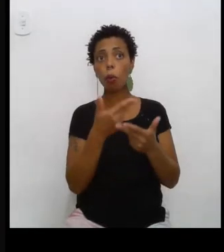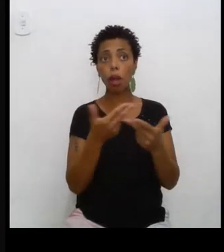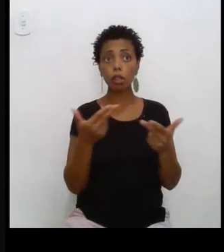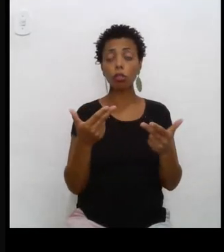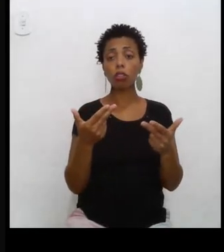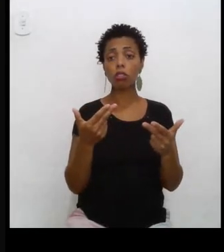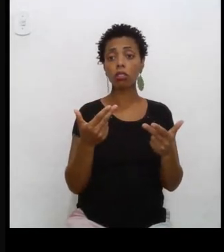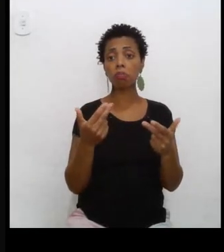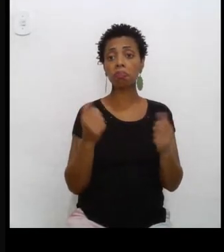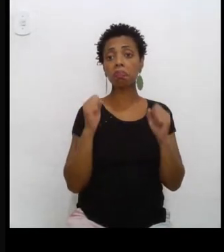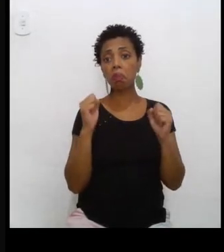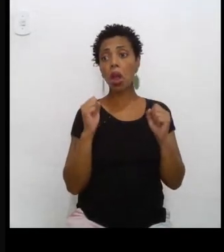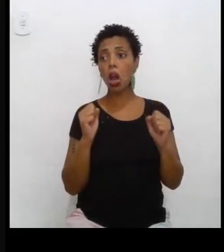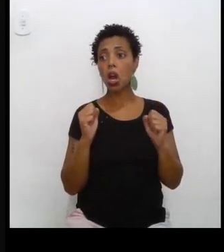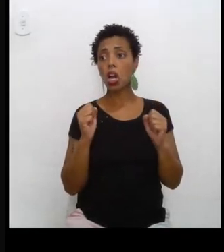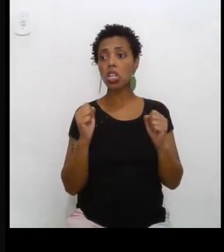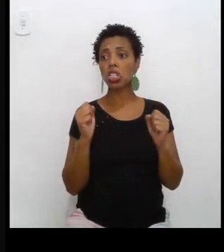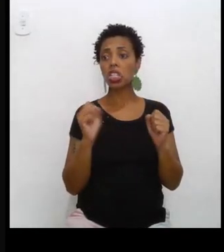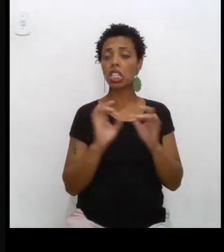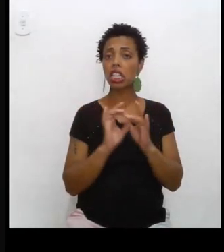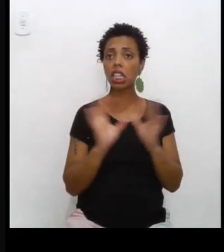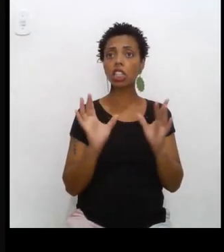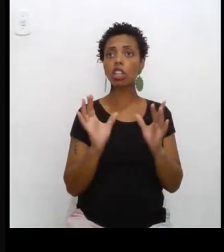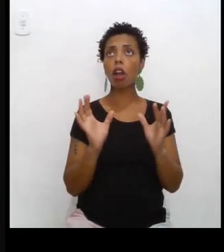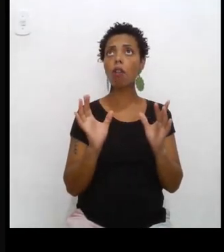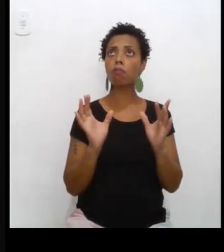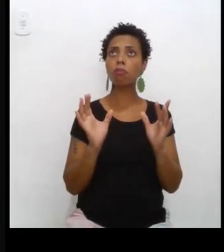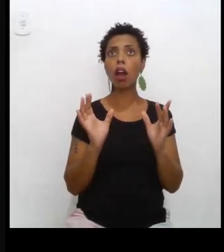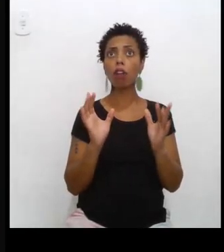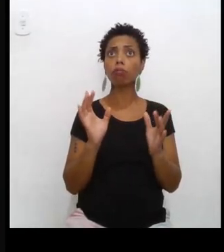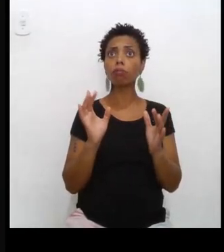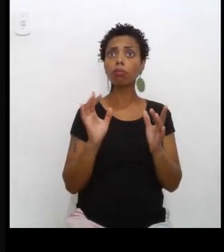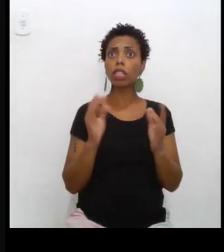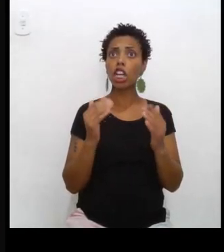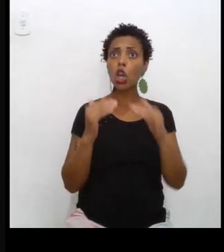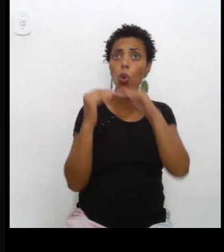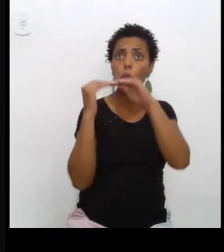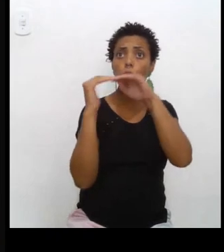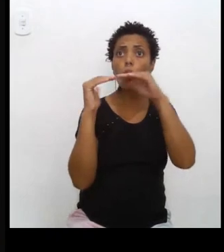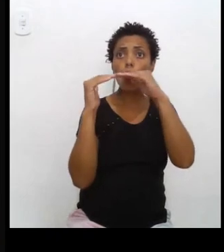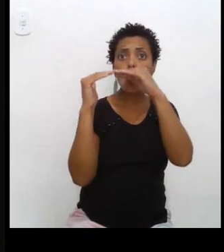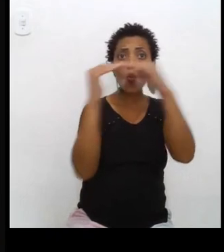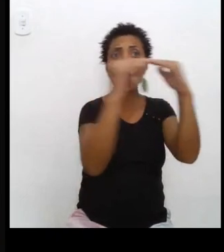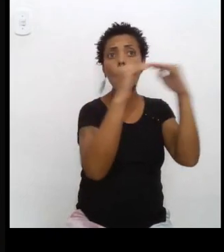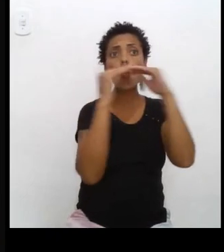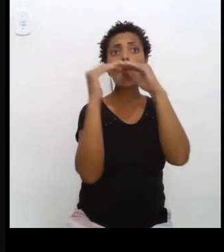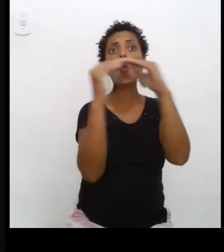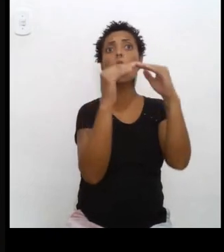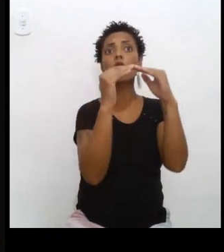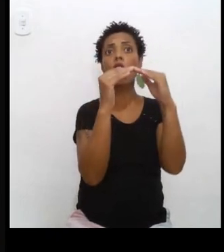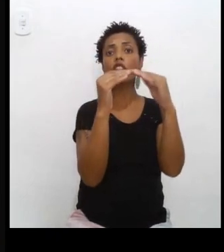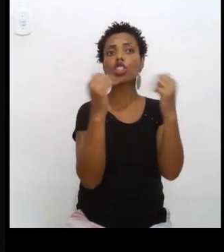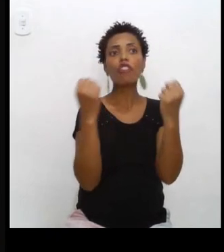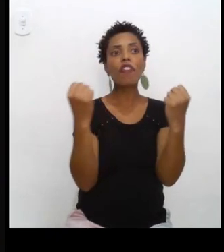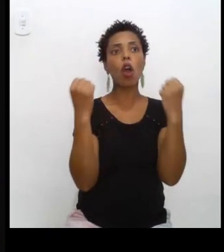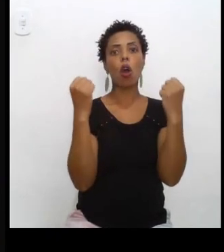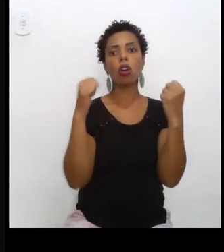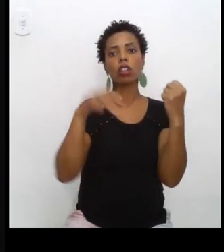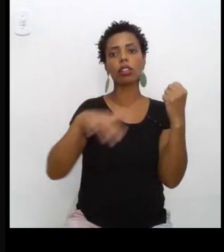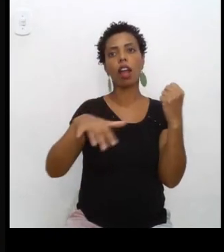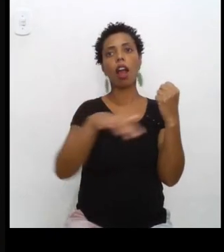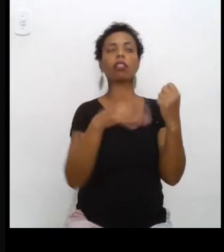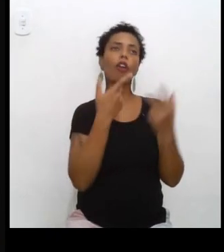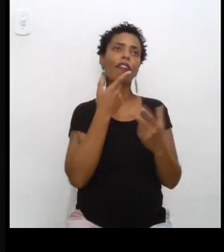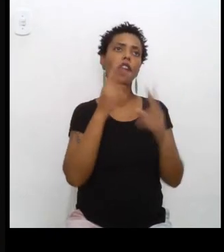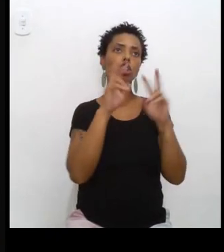é a saudade de forças nesse Campo nesse jogo assim e aí eu tô falando de espaço de